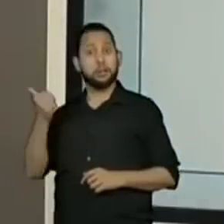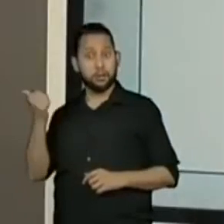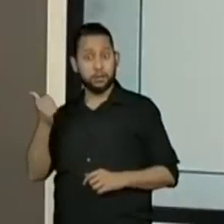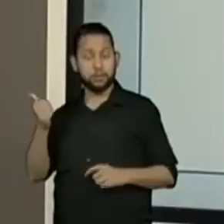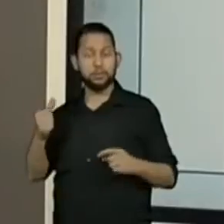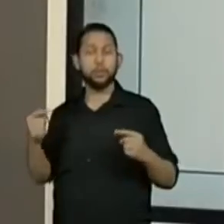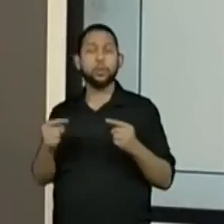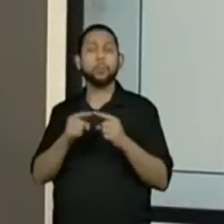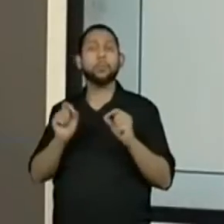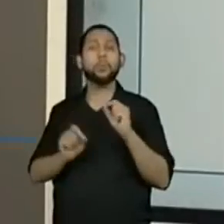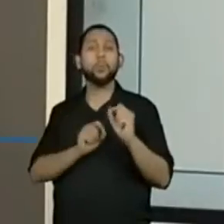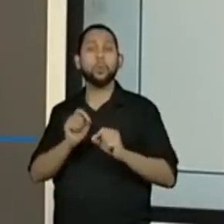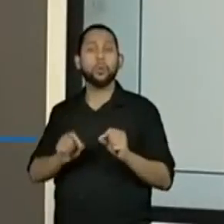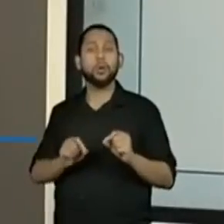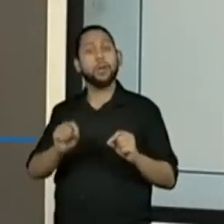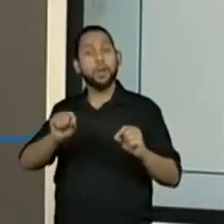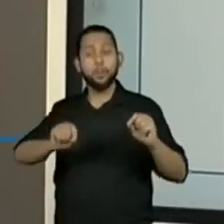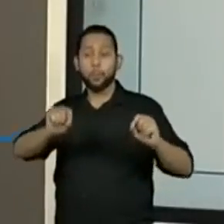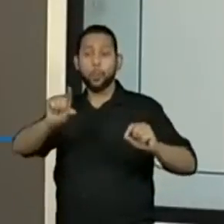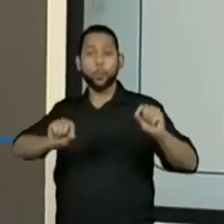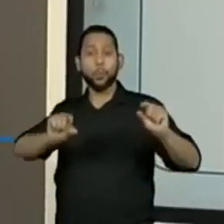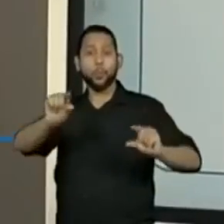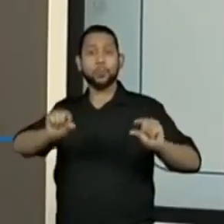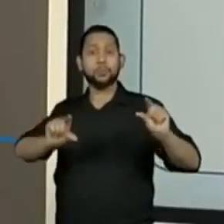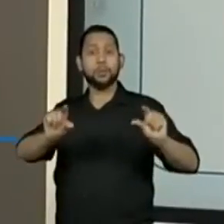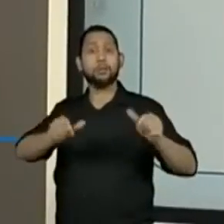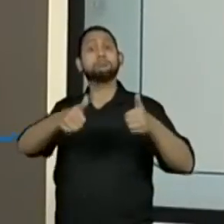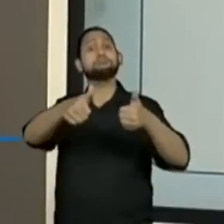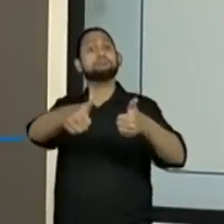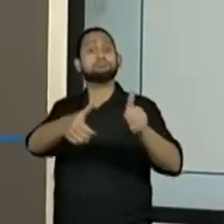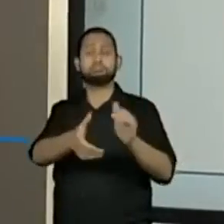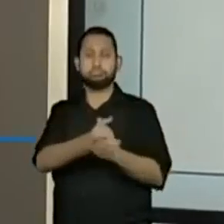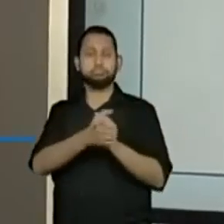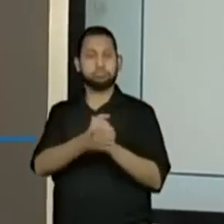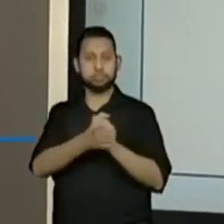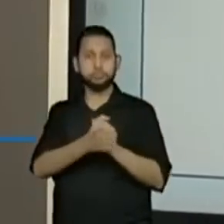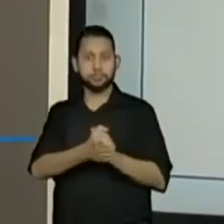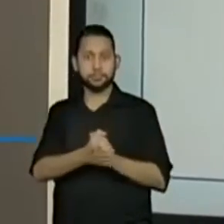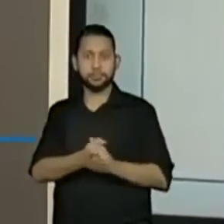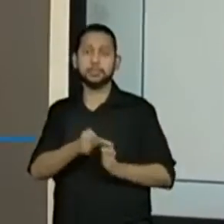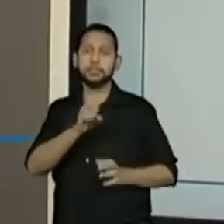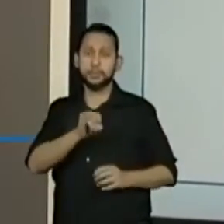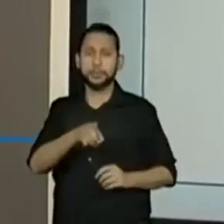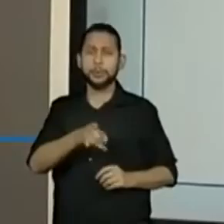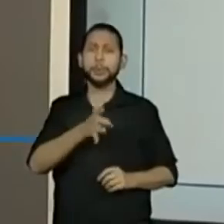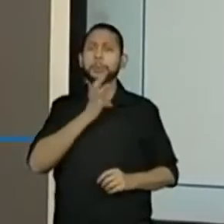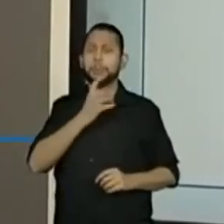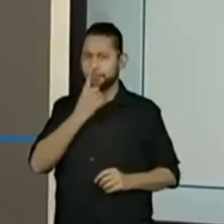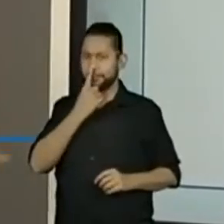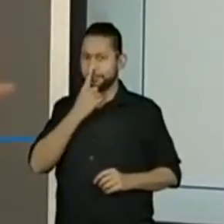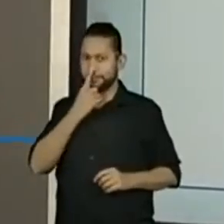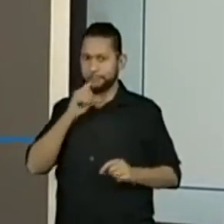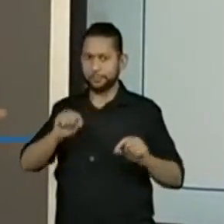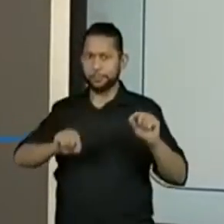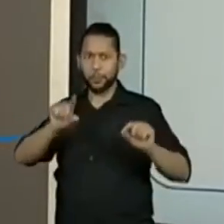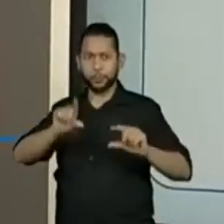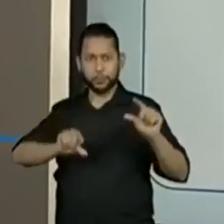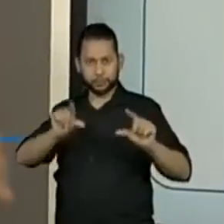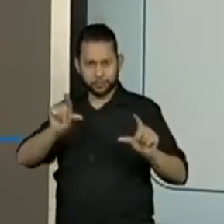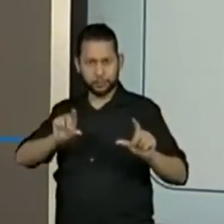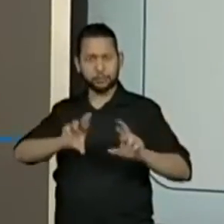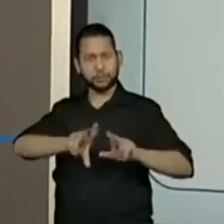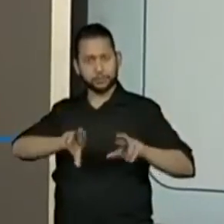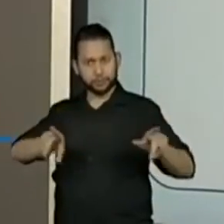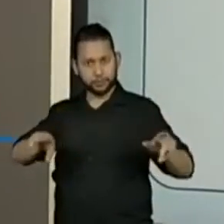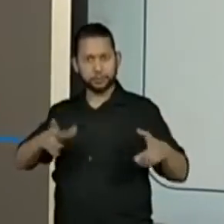é da ideia de proporcionalidade isso mesmo pessoal então se você está familiarizado aí com os tipos de